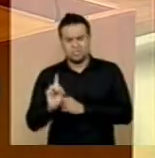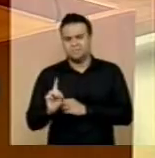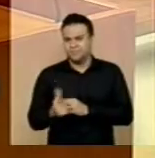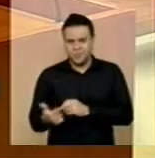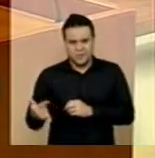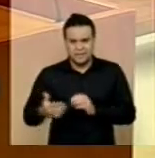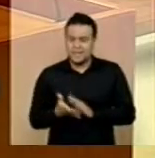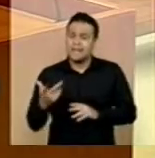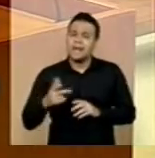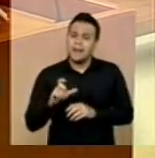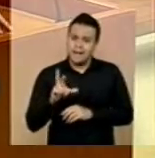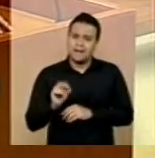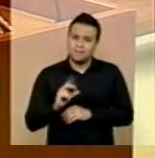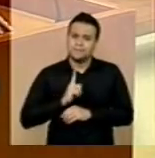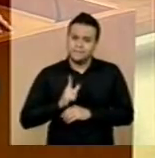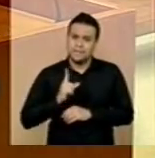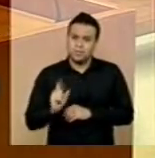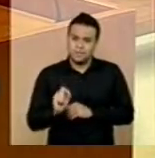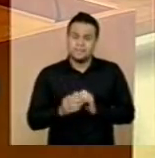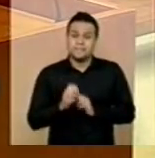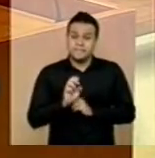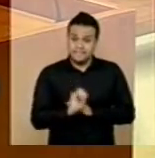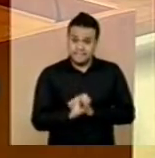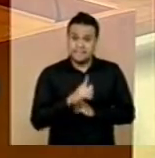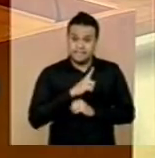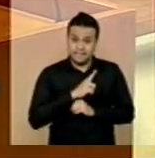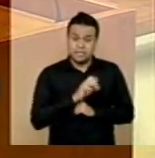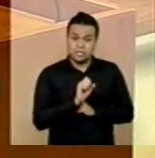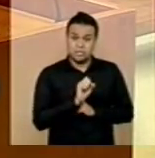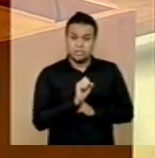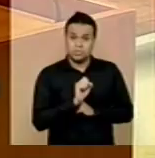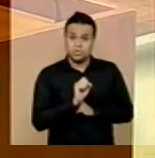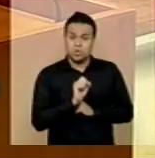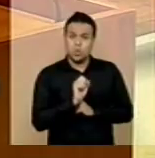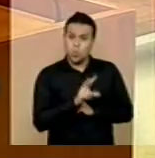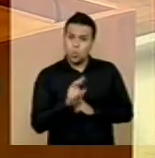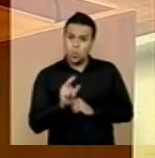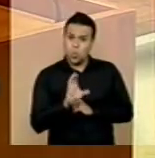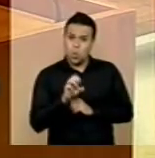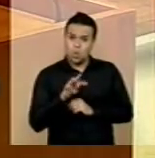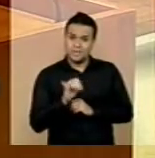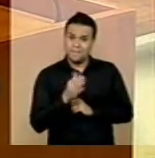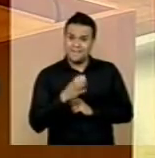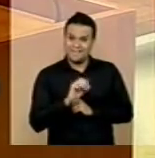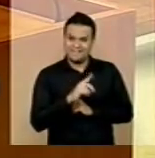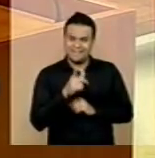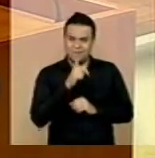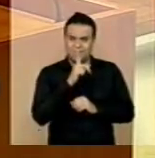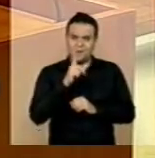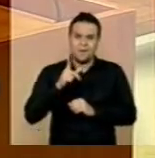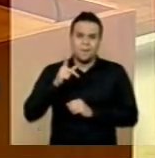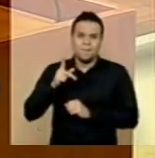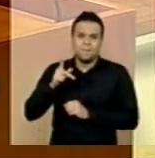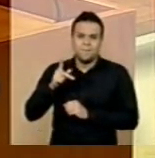lógico que, em situações de superlativa excepcionalidade, de contaminação do legislativo estadual,